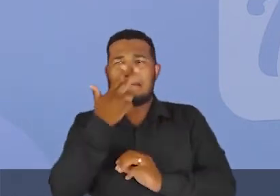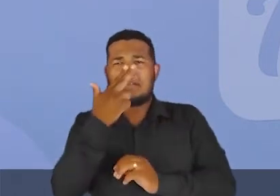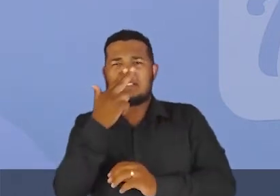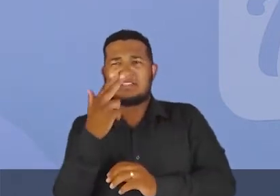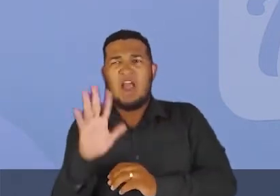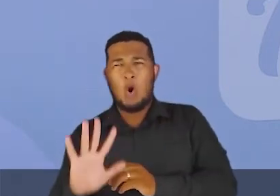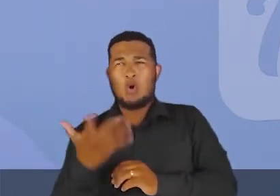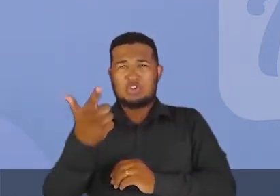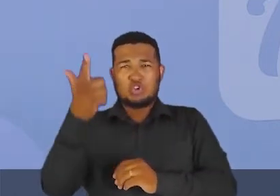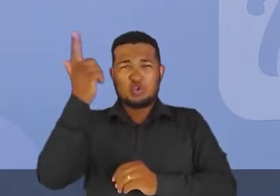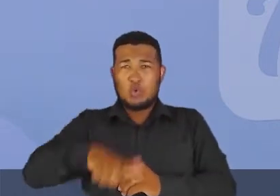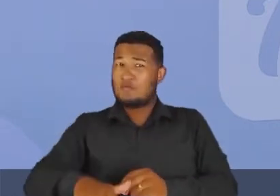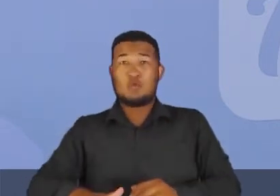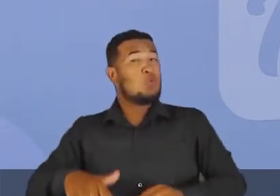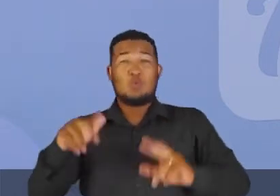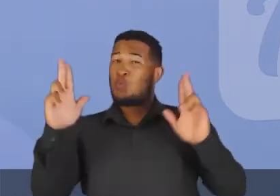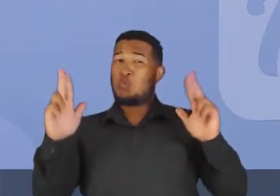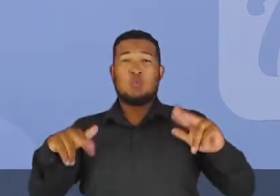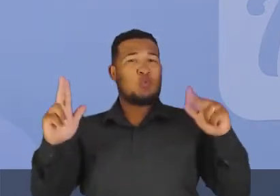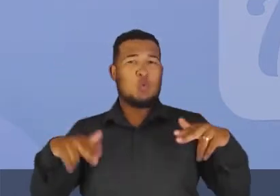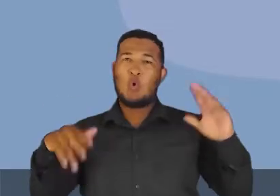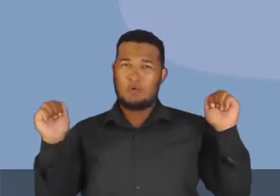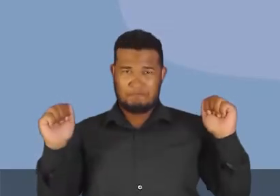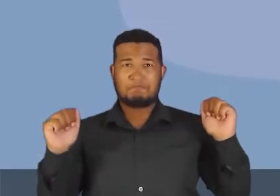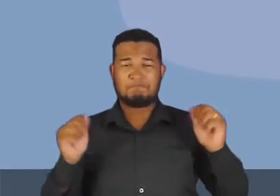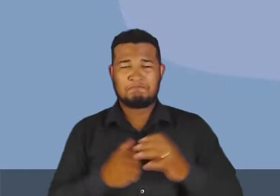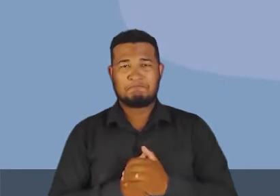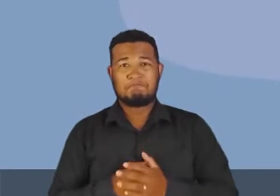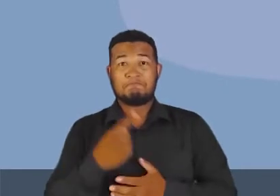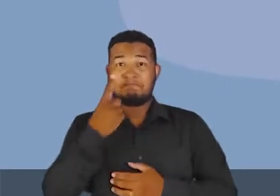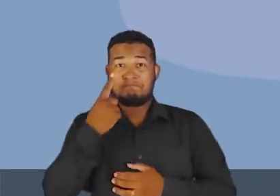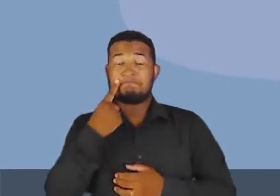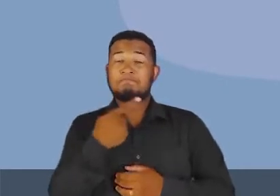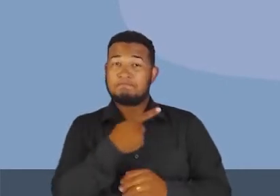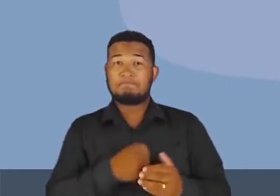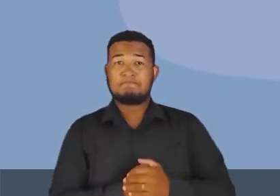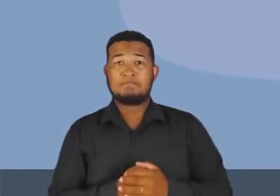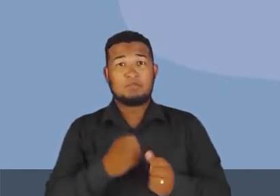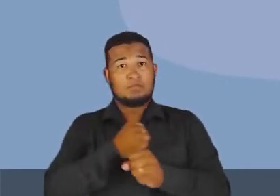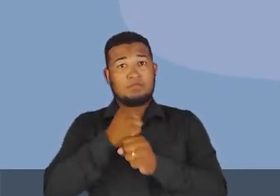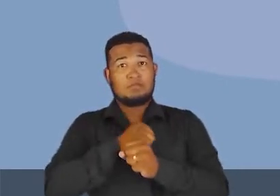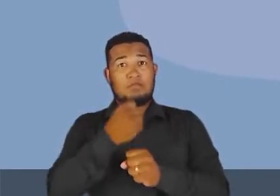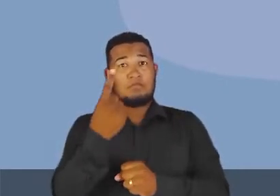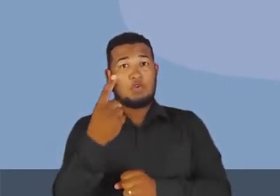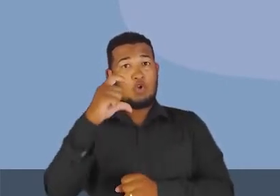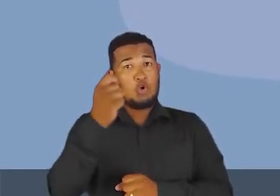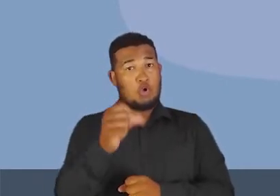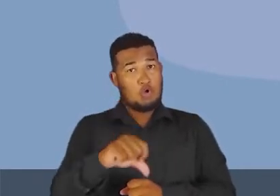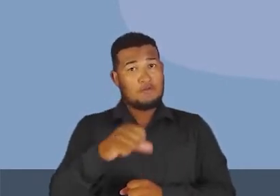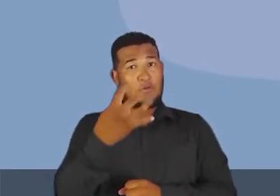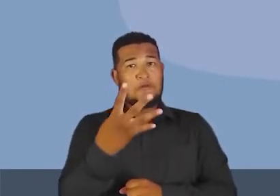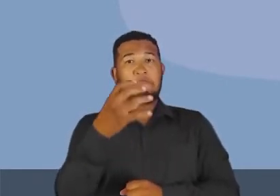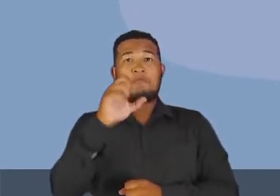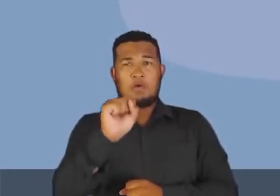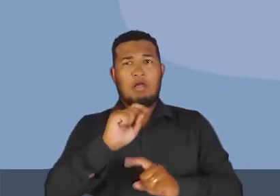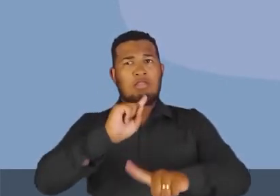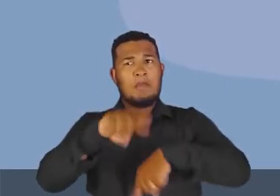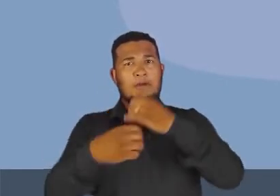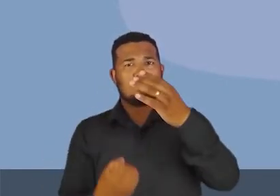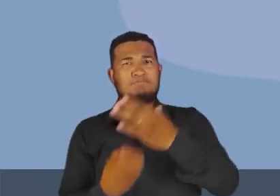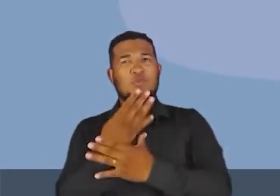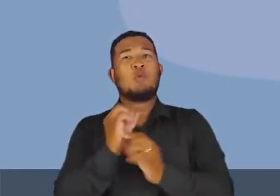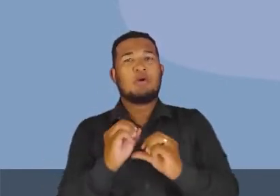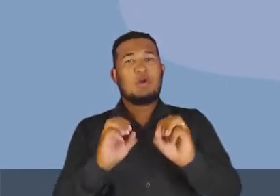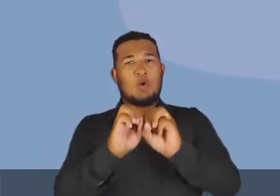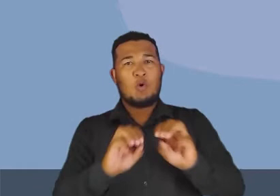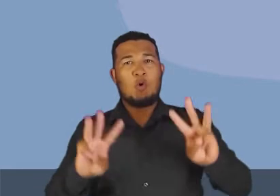mais voltasse a acontecer. Olha lá na tela. Então, foi em 1948, após a criação da ONU,